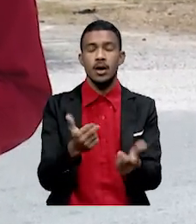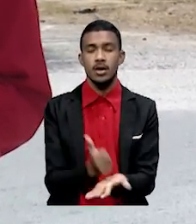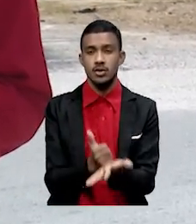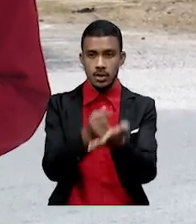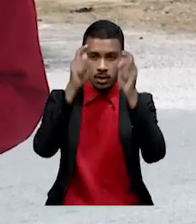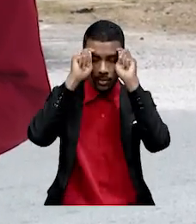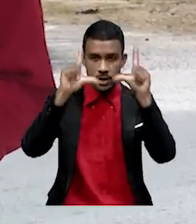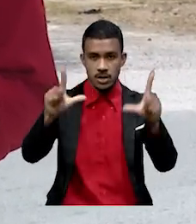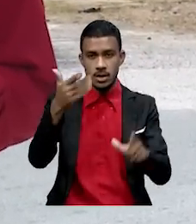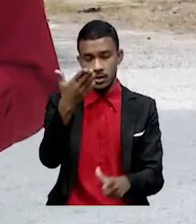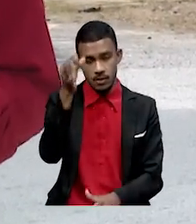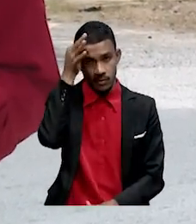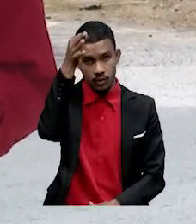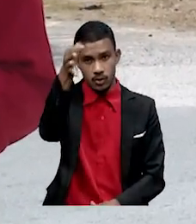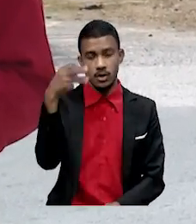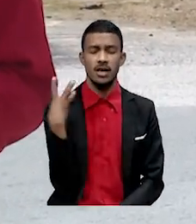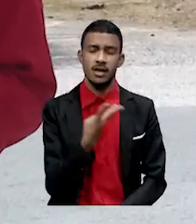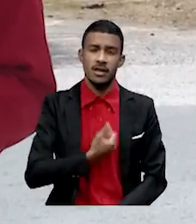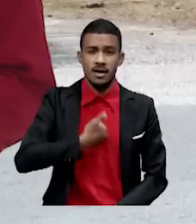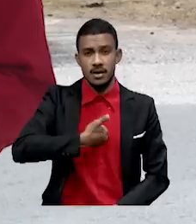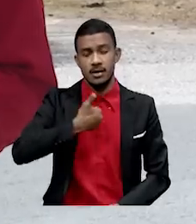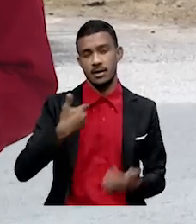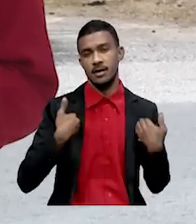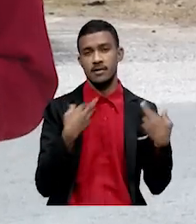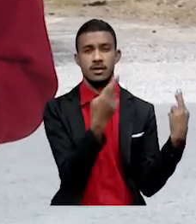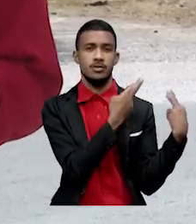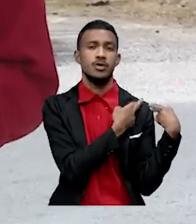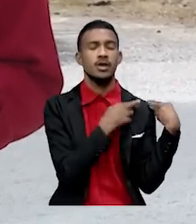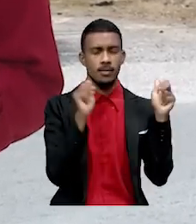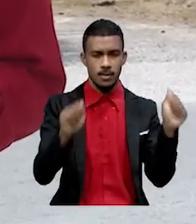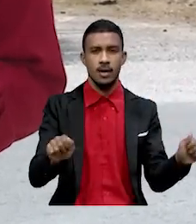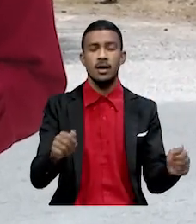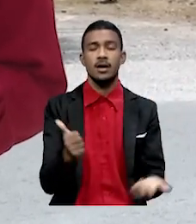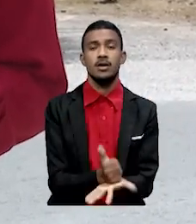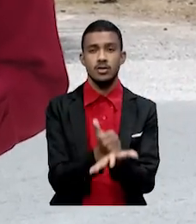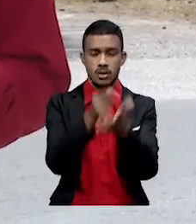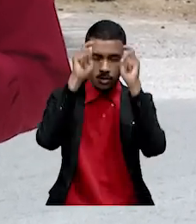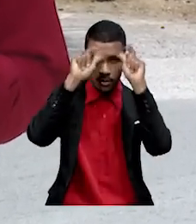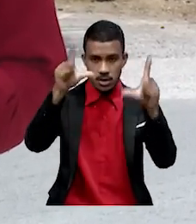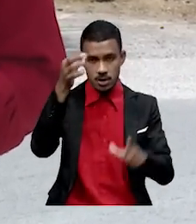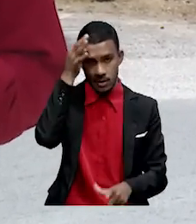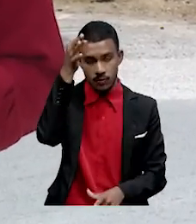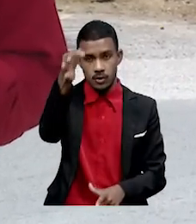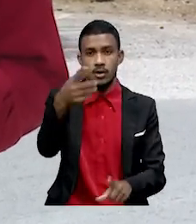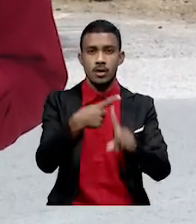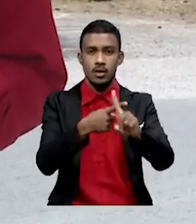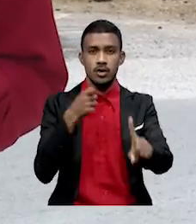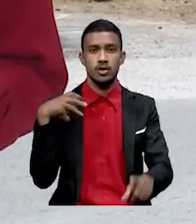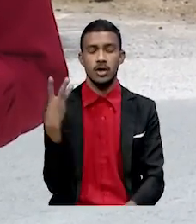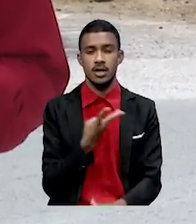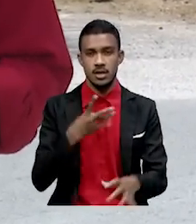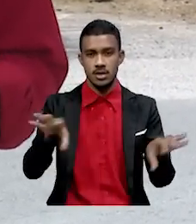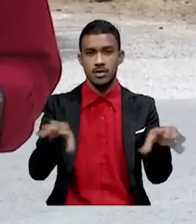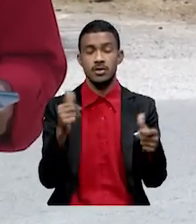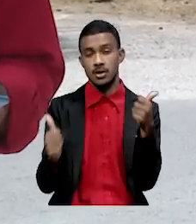ni futuro. Ita ide ida ki responsabilidade atu luta ba Timor Leste ni futuro. Li husi itane knar